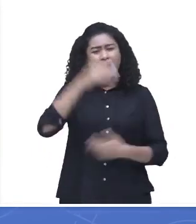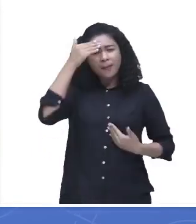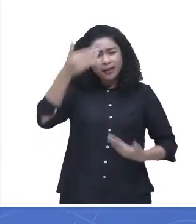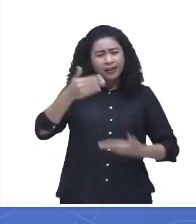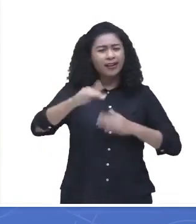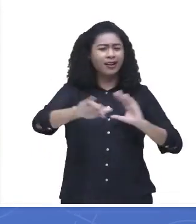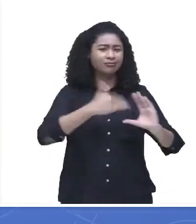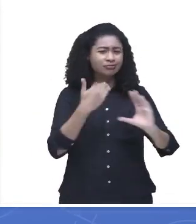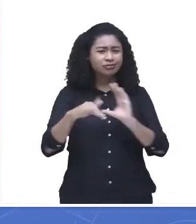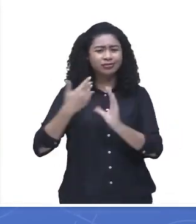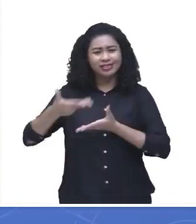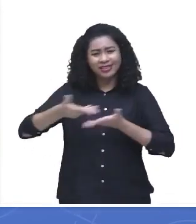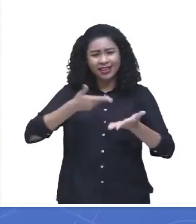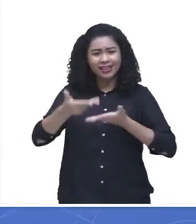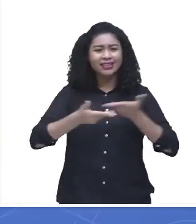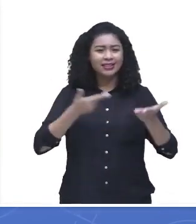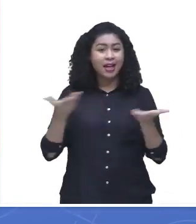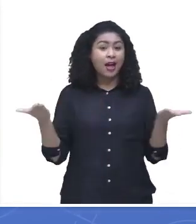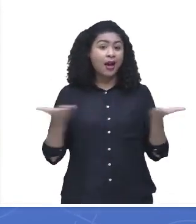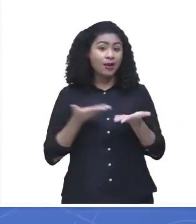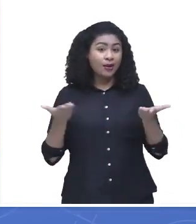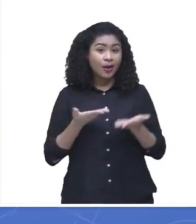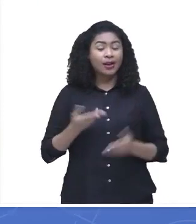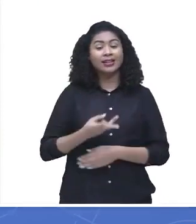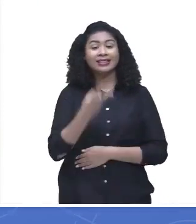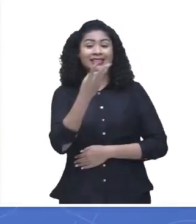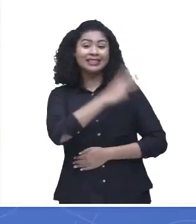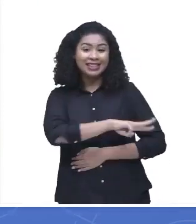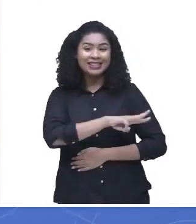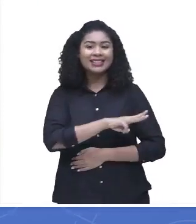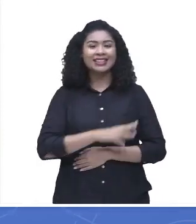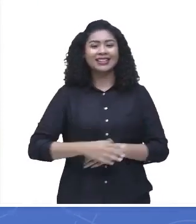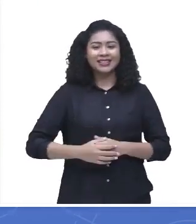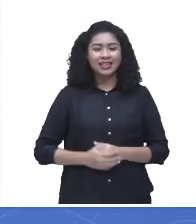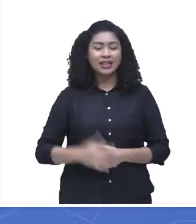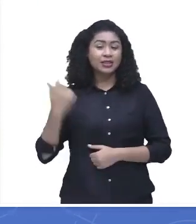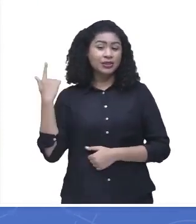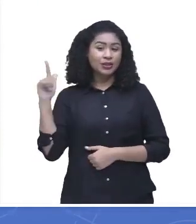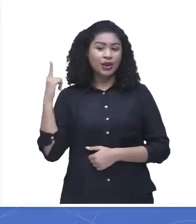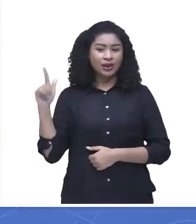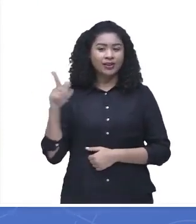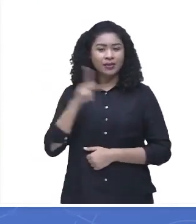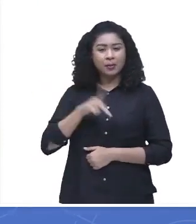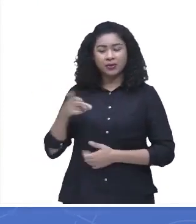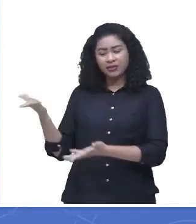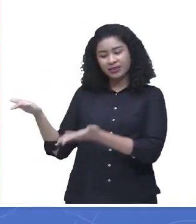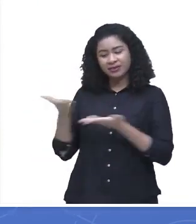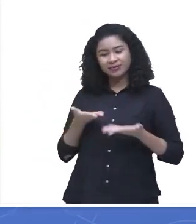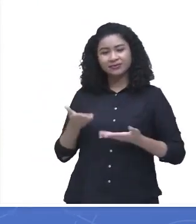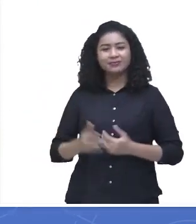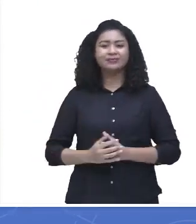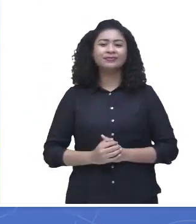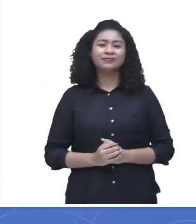vocês. Até a próxima e agora nós vamos para o nosso terceirão. Vamos lá? Geografia com a professora Juliana.